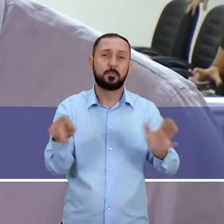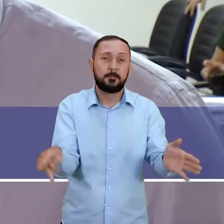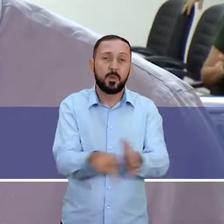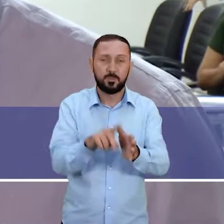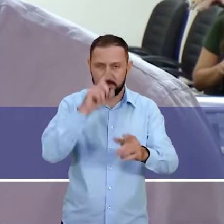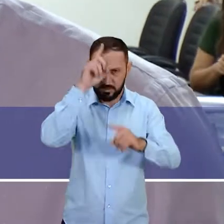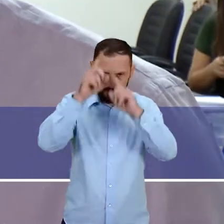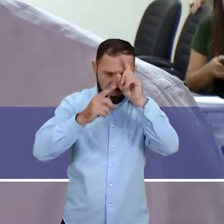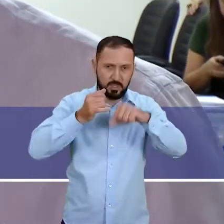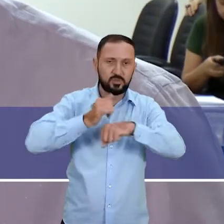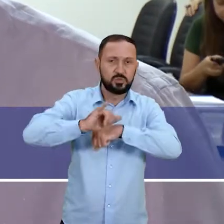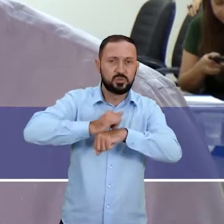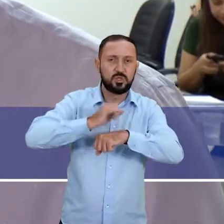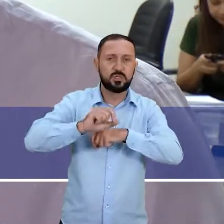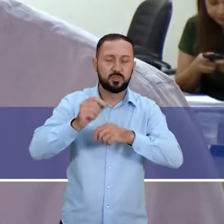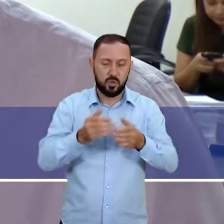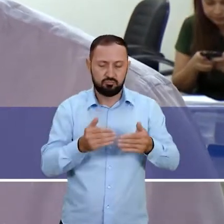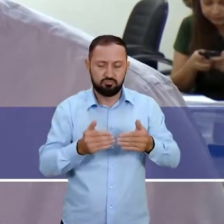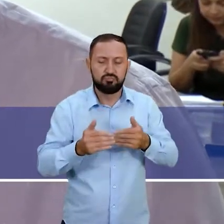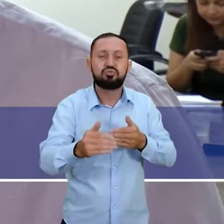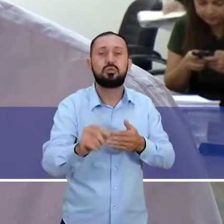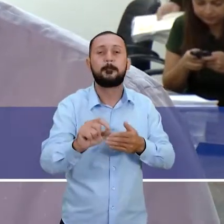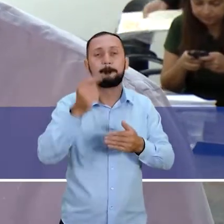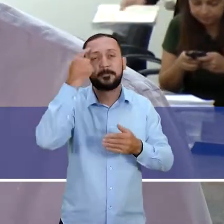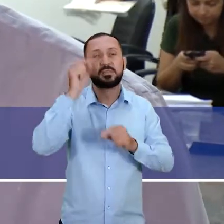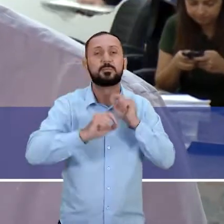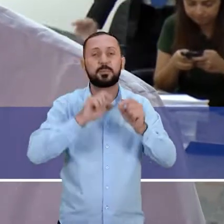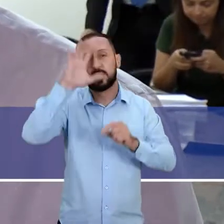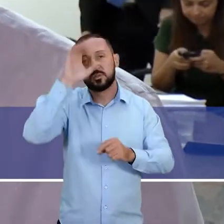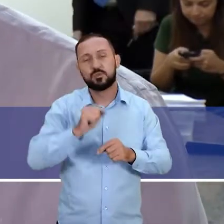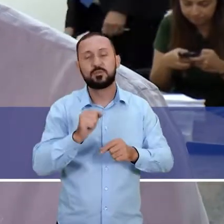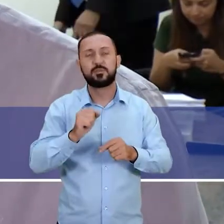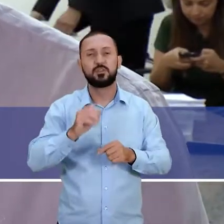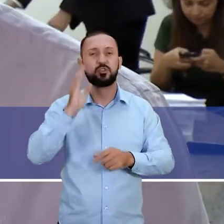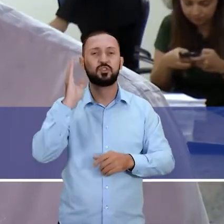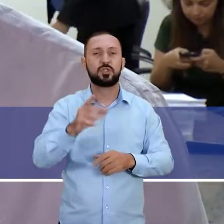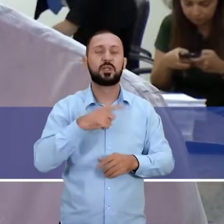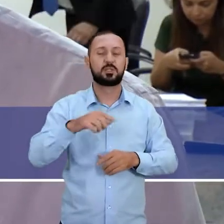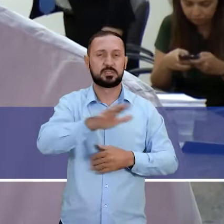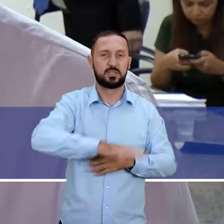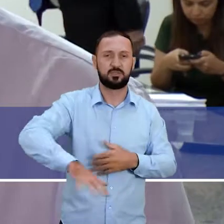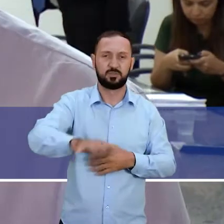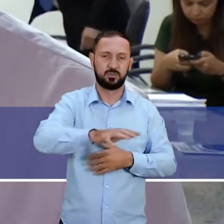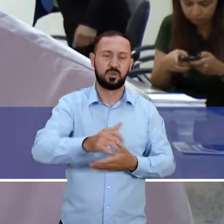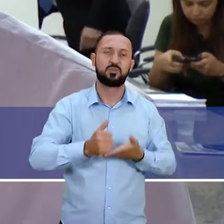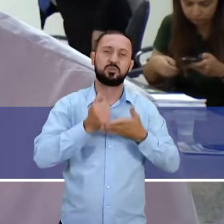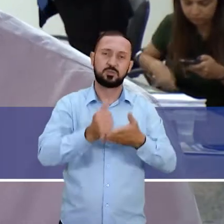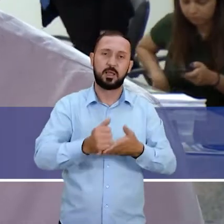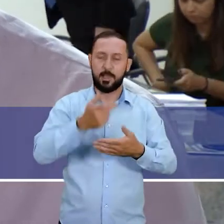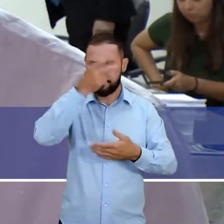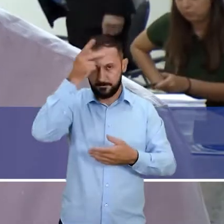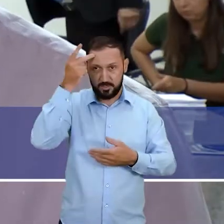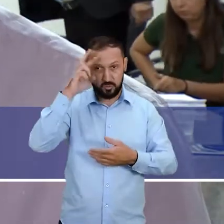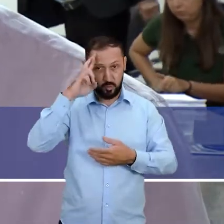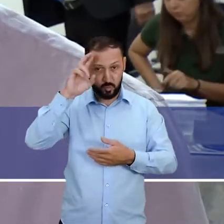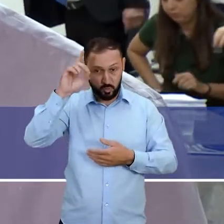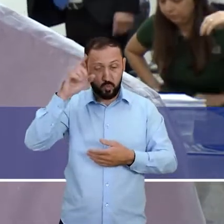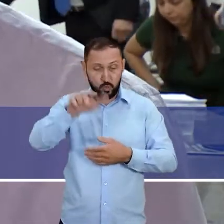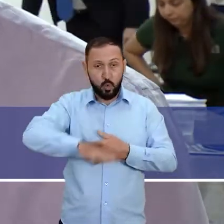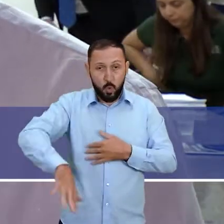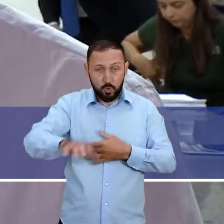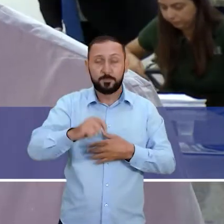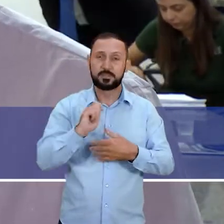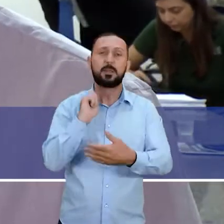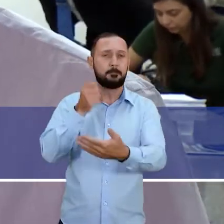sejam desenvolvidos, quer dizer, a partir daqui, mecanismos sejam pensados para resolver definitivamente a região. Os proprietários precisam ser compensados,